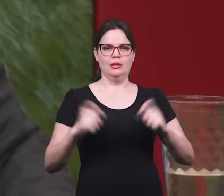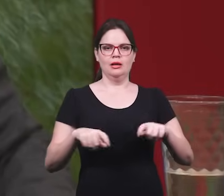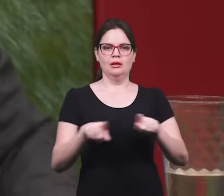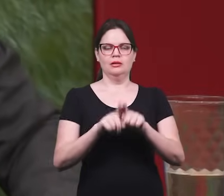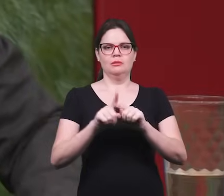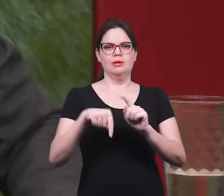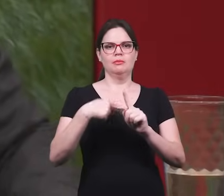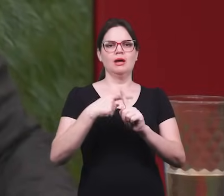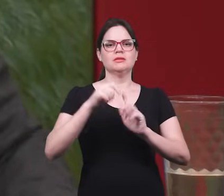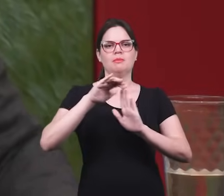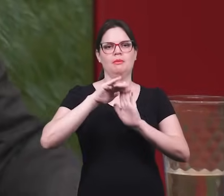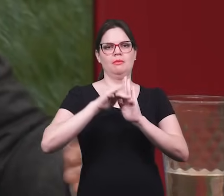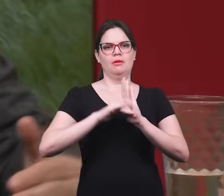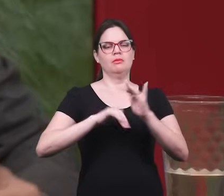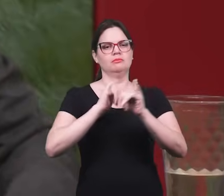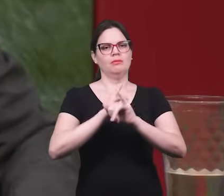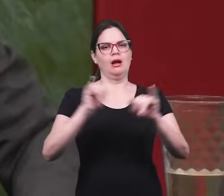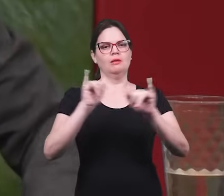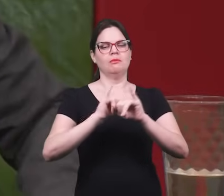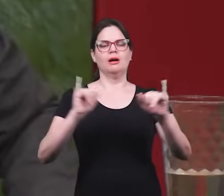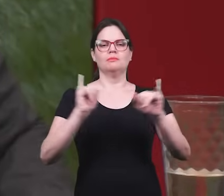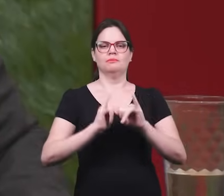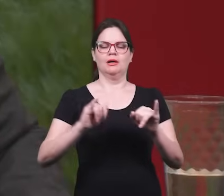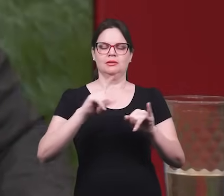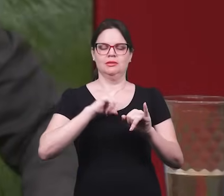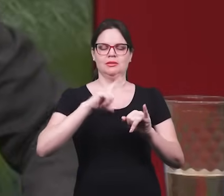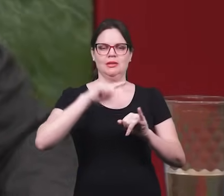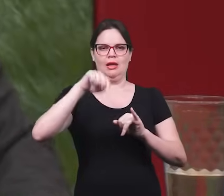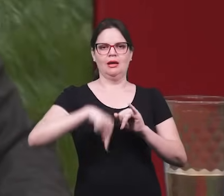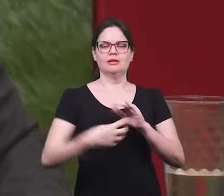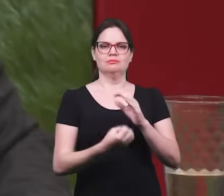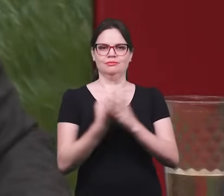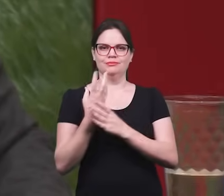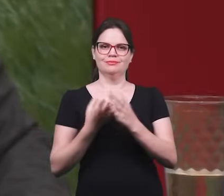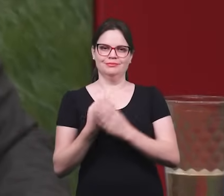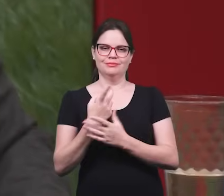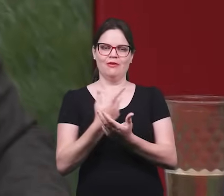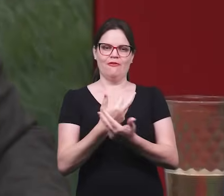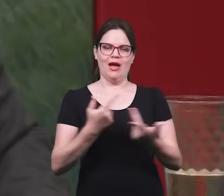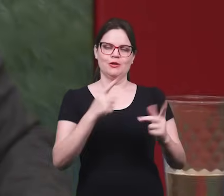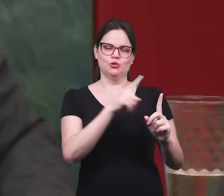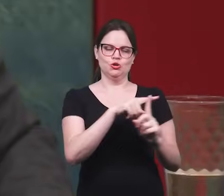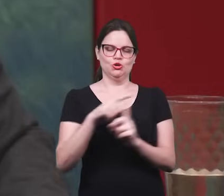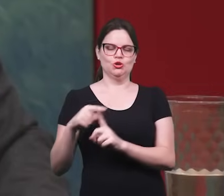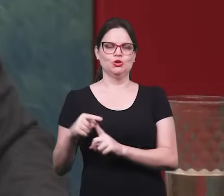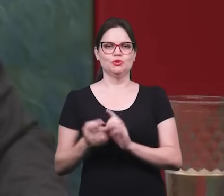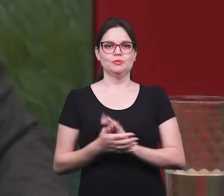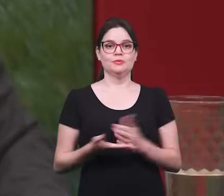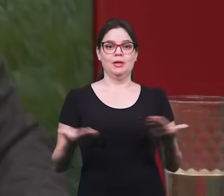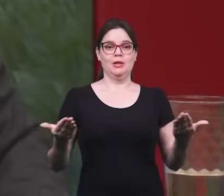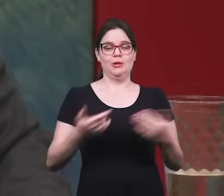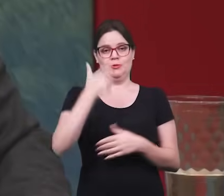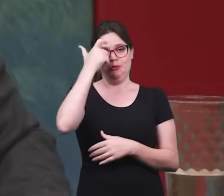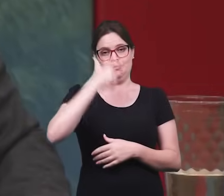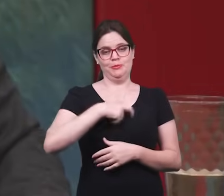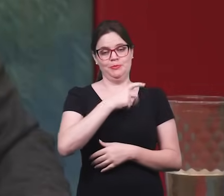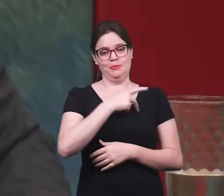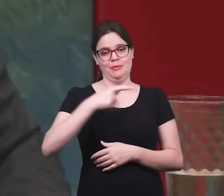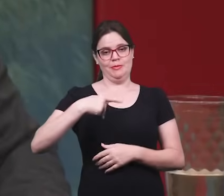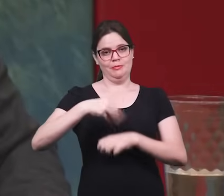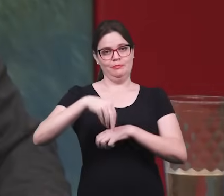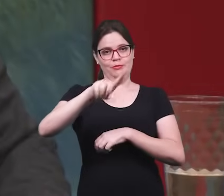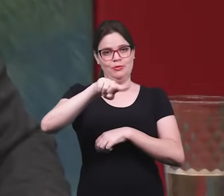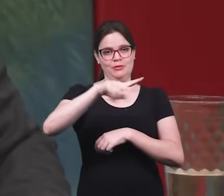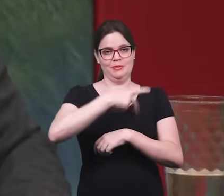que são transmitidos aqui que são gerados aqui na central de comunicação e nós temos esse programa de pastor para